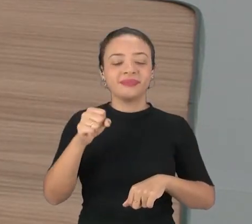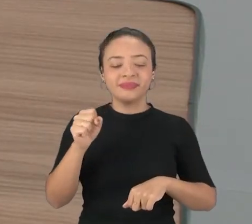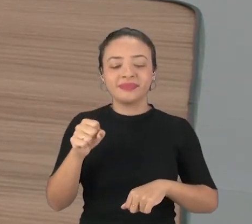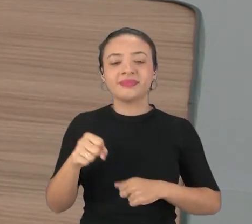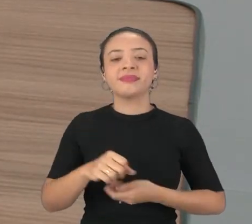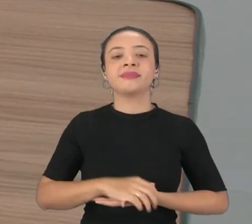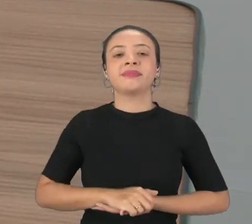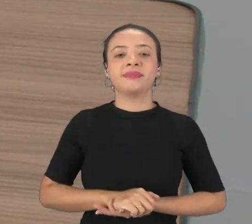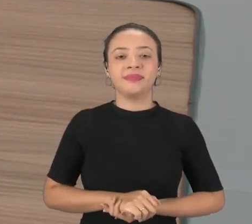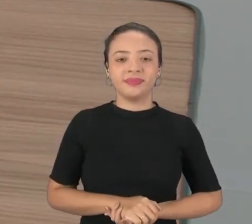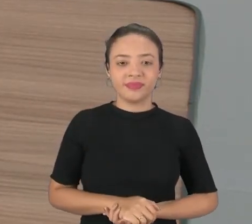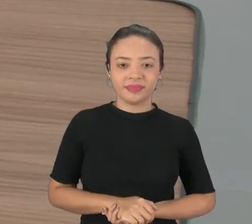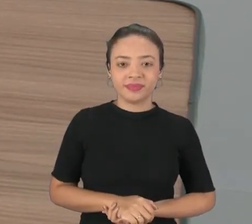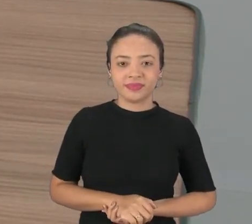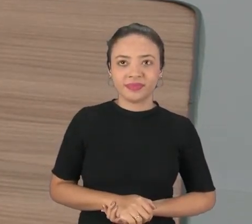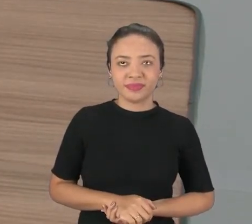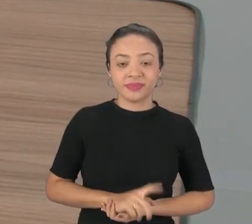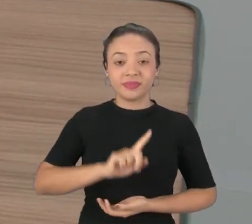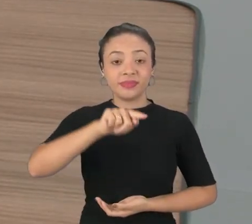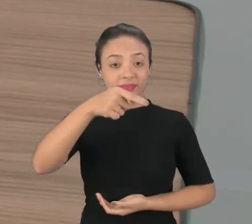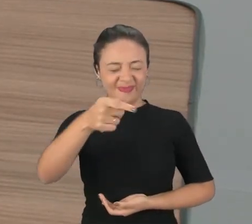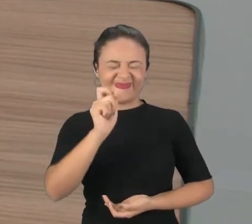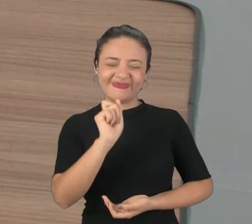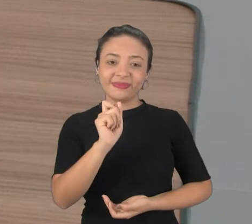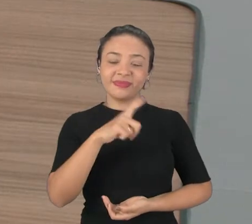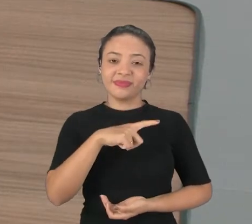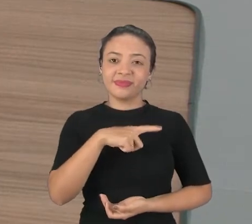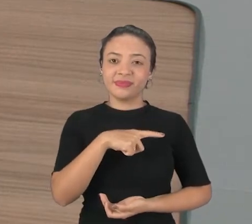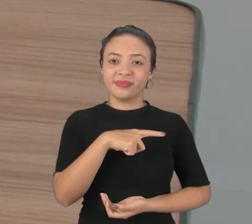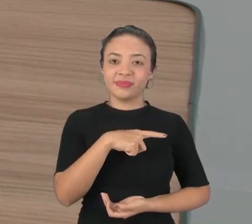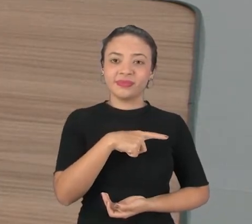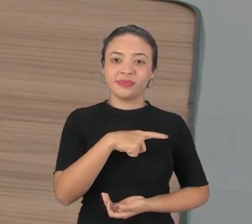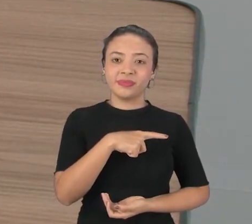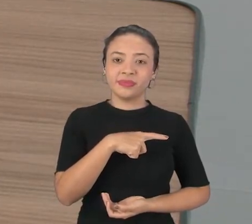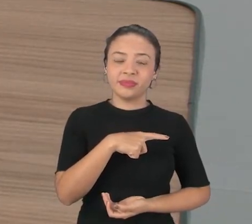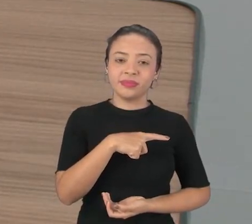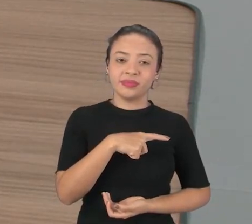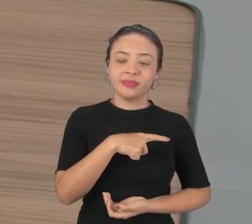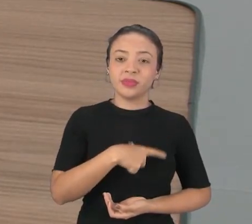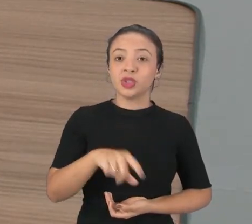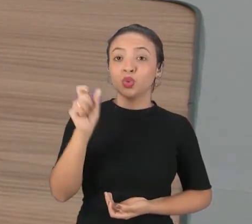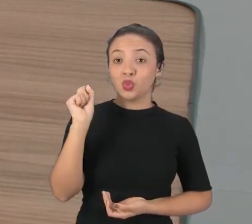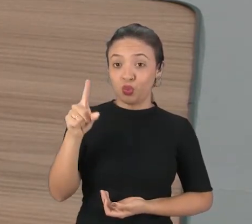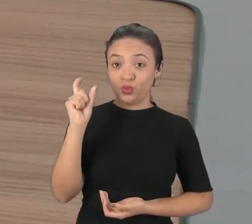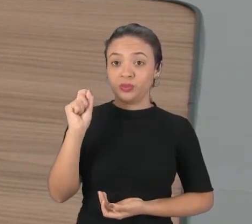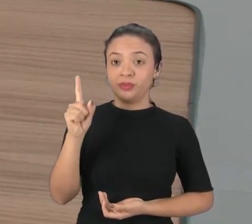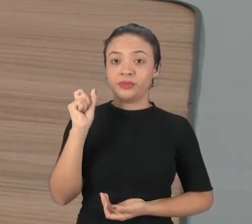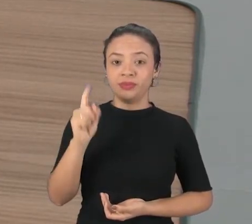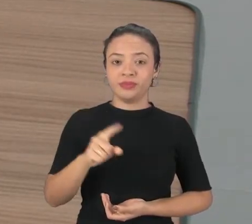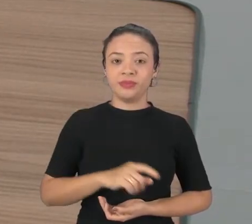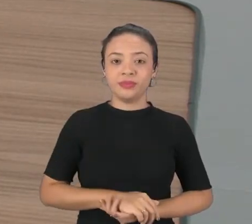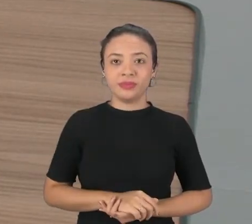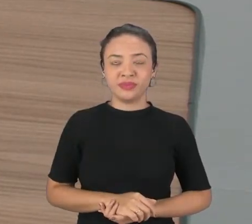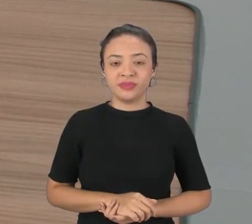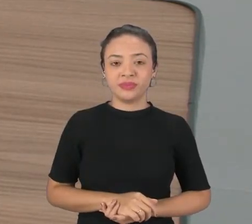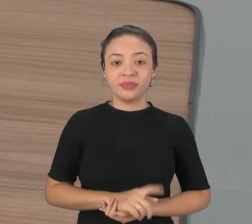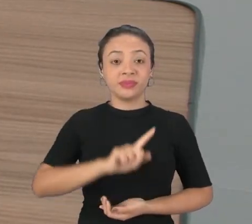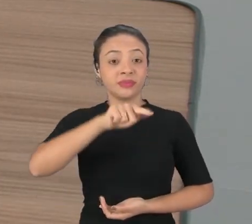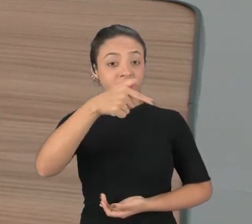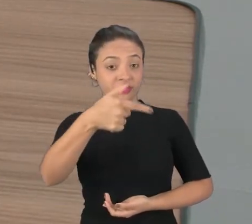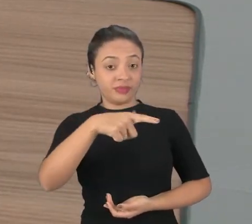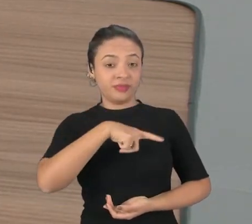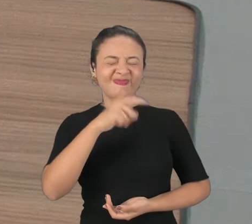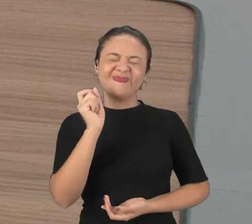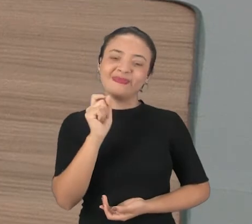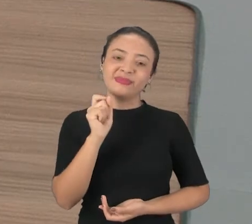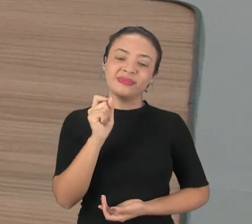bem isso mesmo Verde logo depois azul e